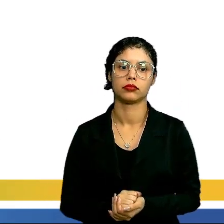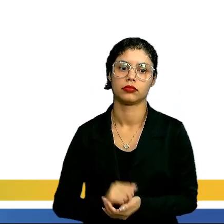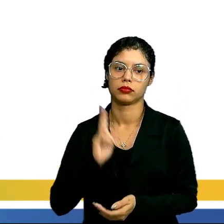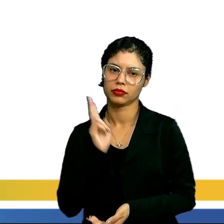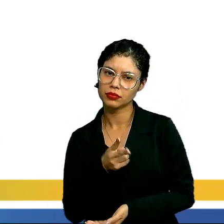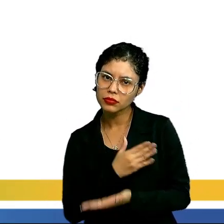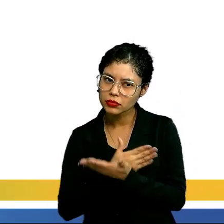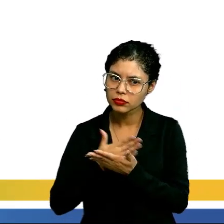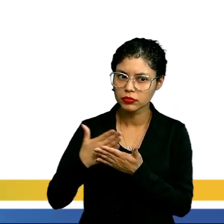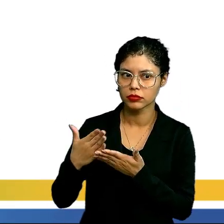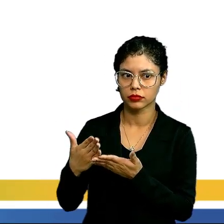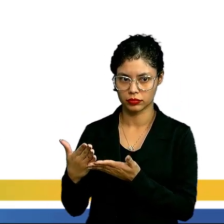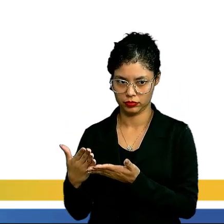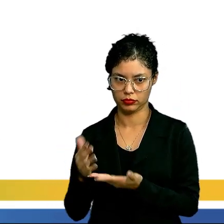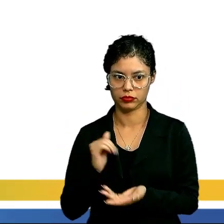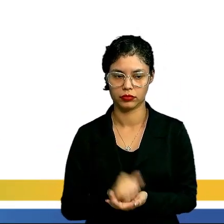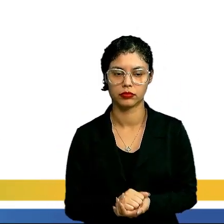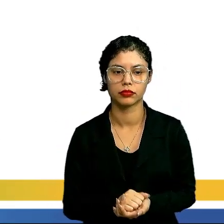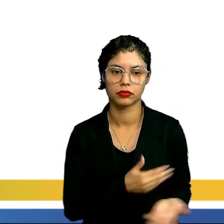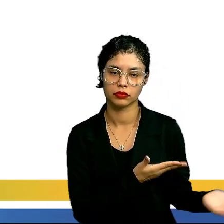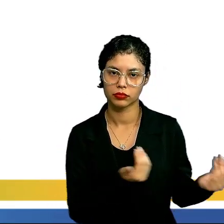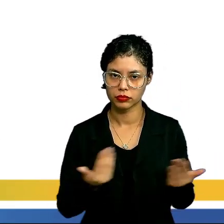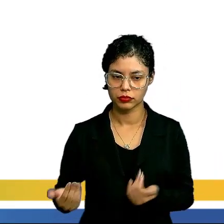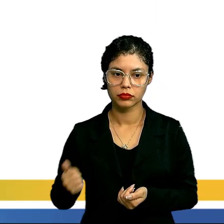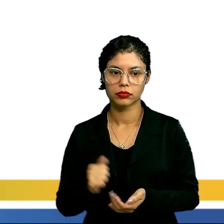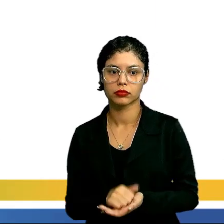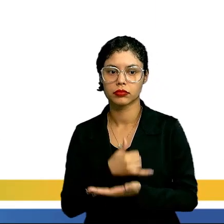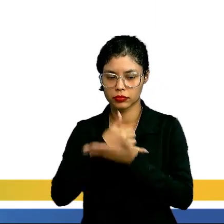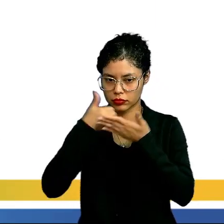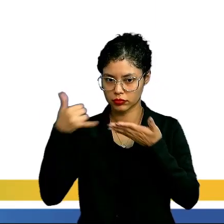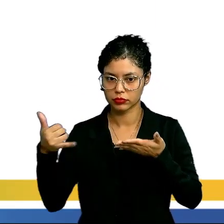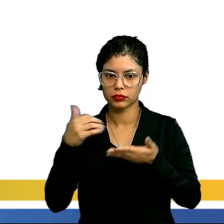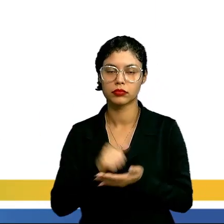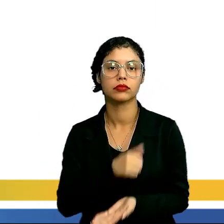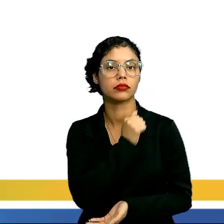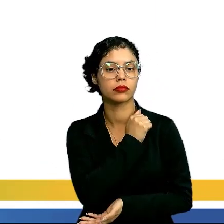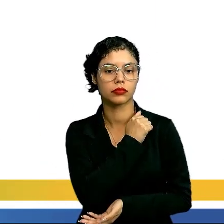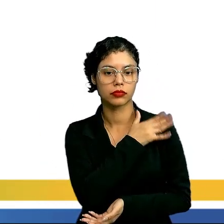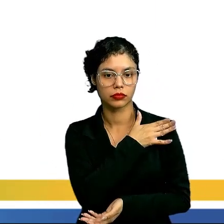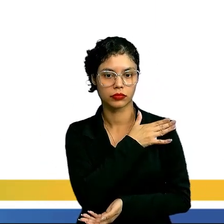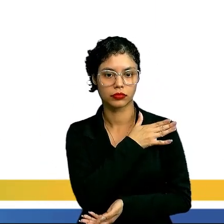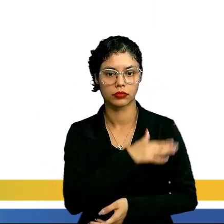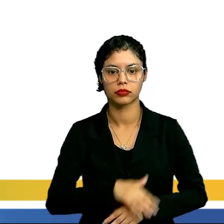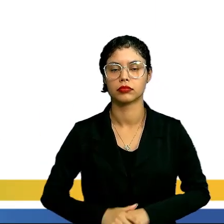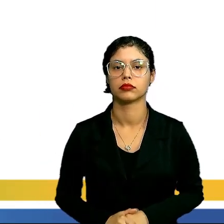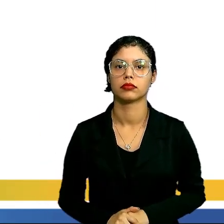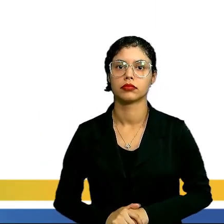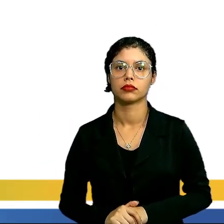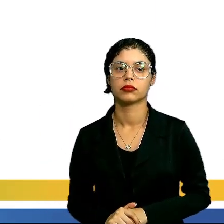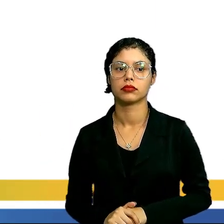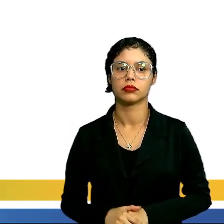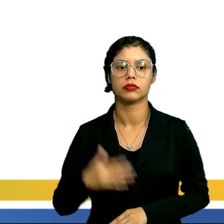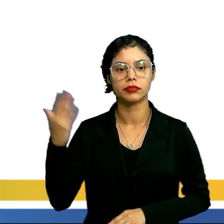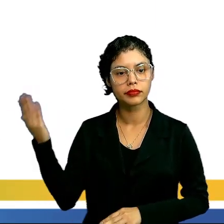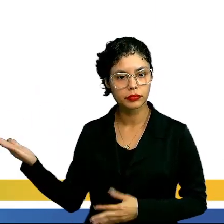os jovens que convivem ali ao redor. As drogas e, por fim, o preconceito.